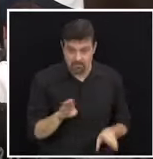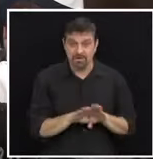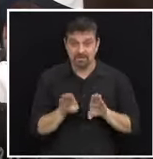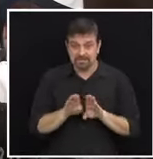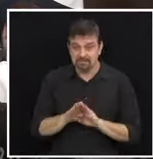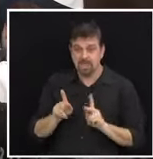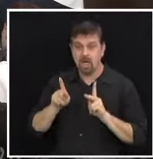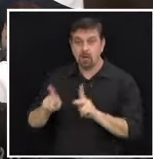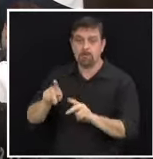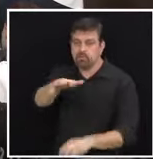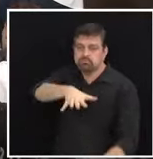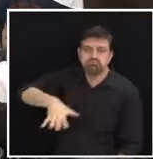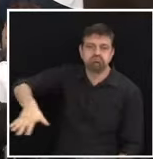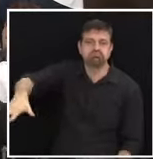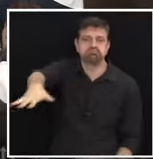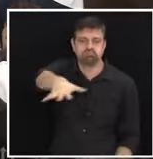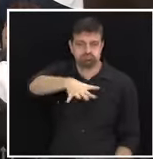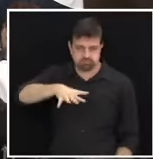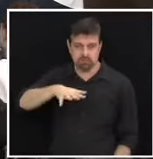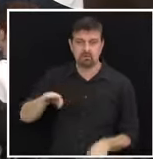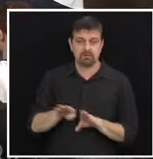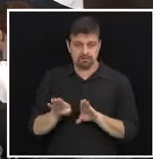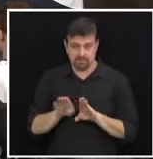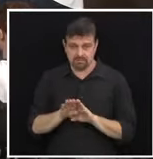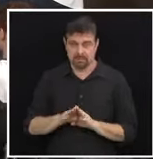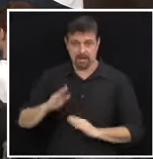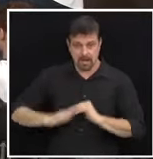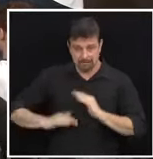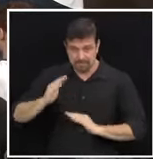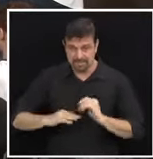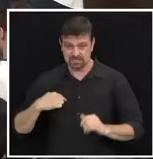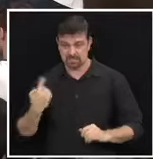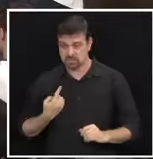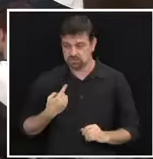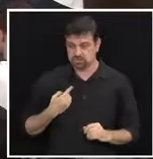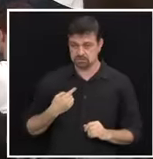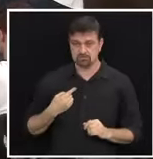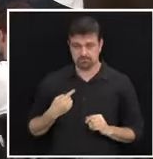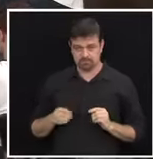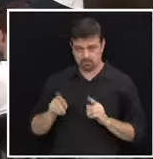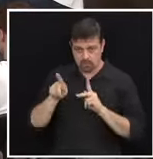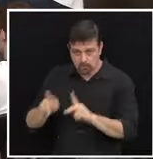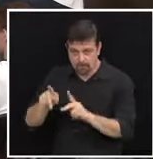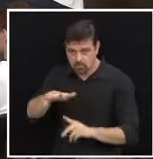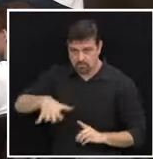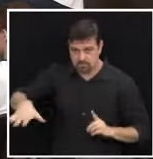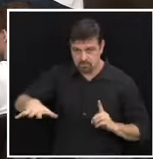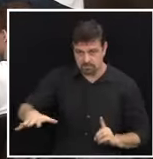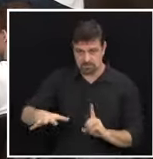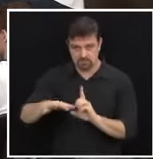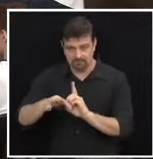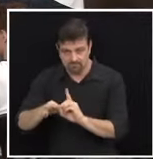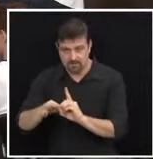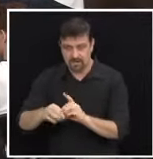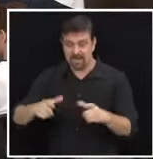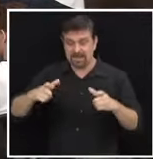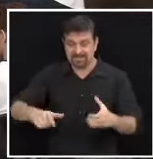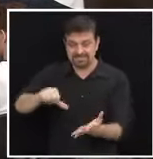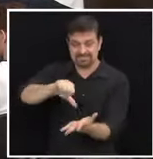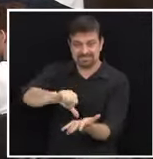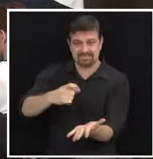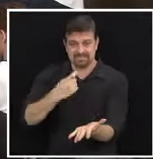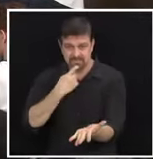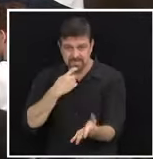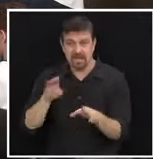para a população em geral. Geralmente as ações que a gente busca a população em geral são as que a gente procura fazer e realizar na região central e em